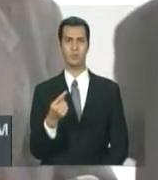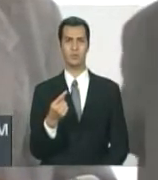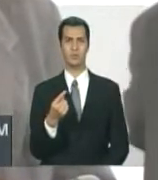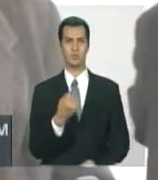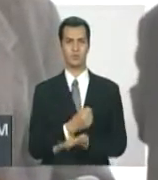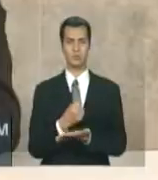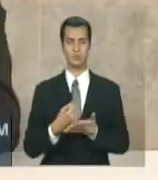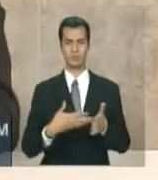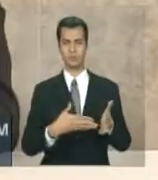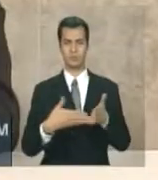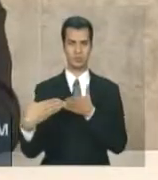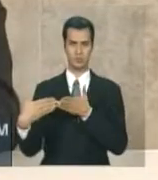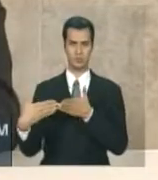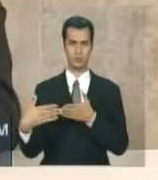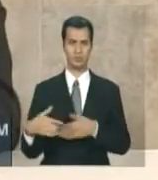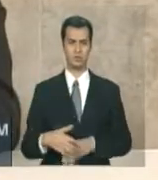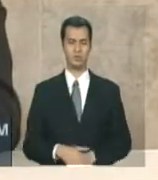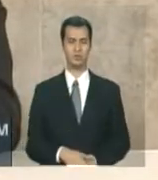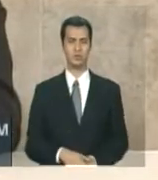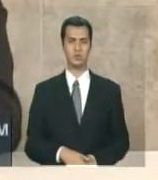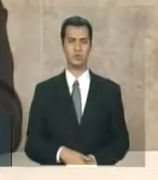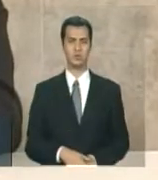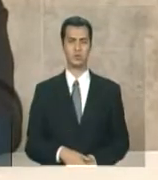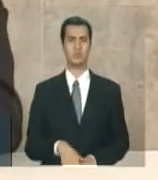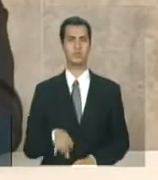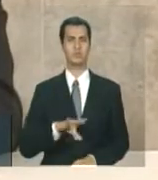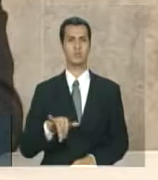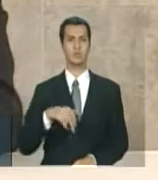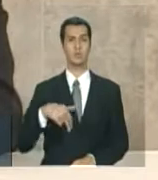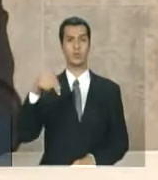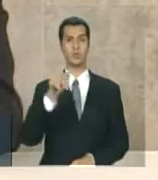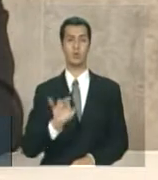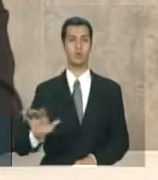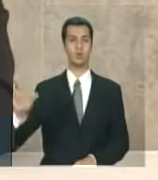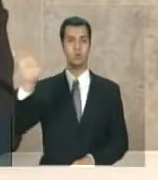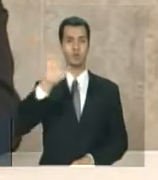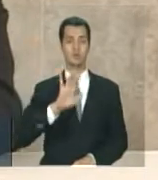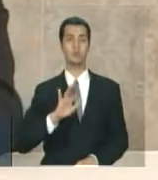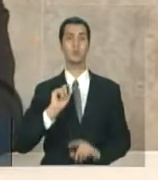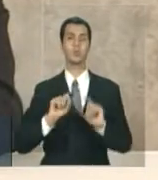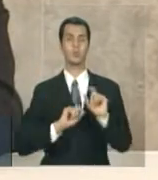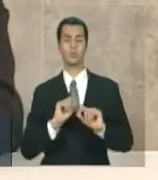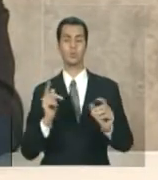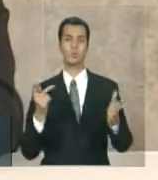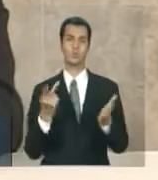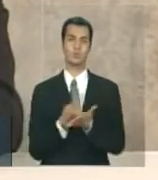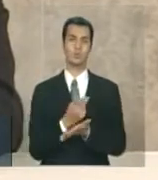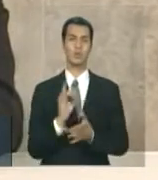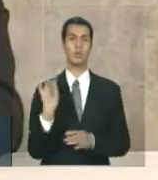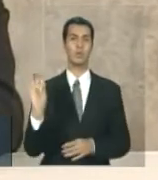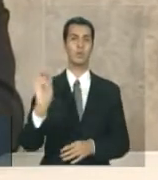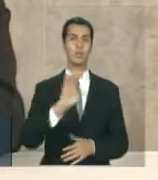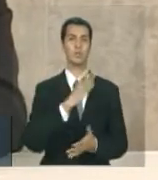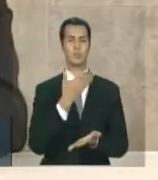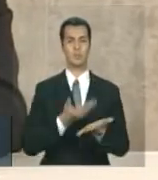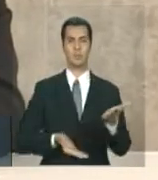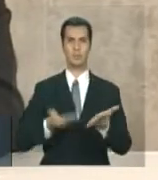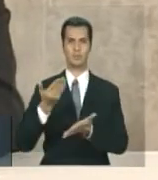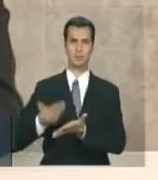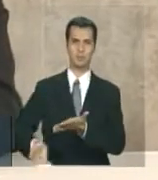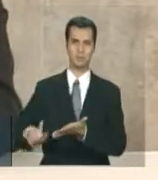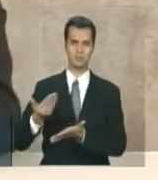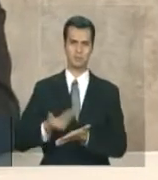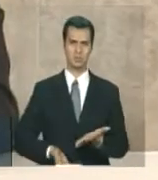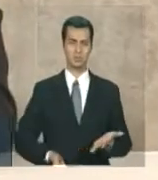solicitações. Estamos liberando para todo o Nordeste, de acordo, obviamente, com as condições de perda de safra. A safra